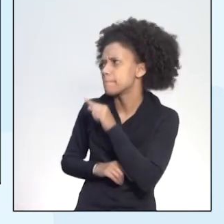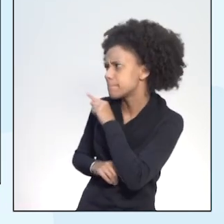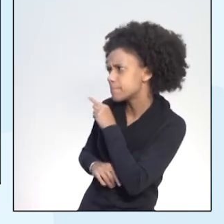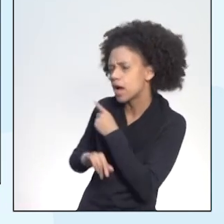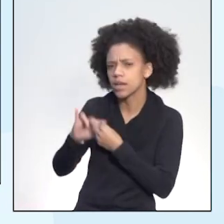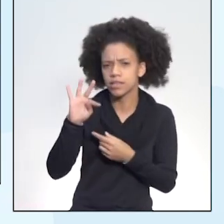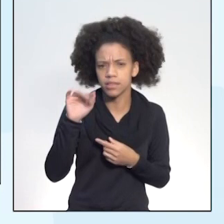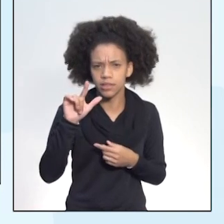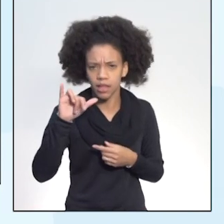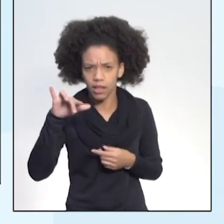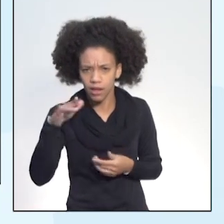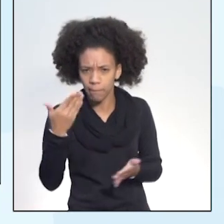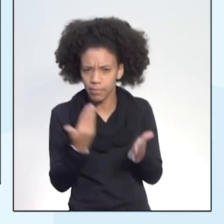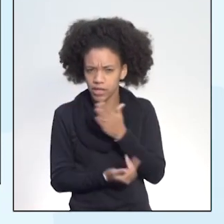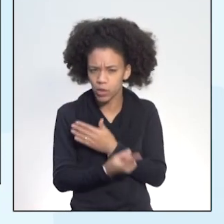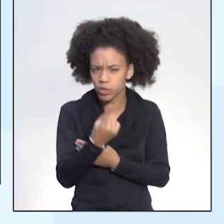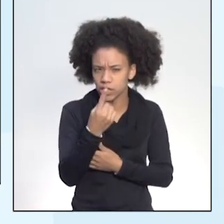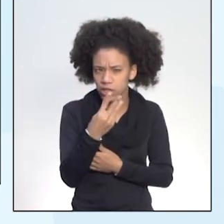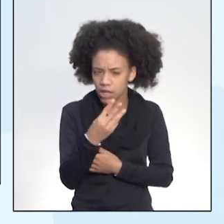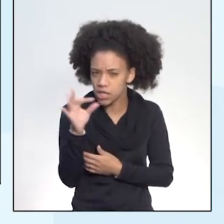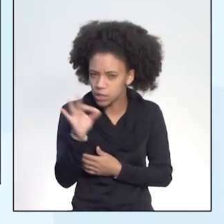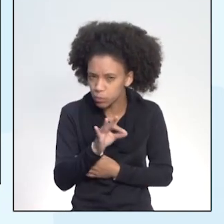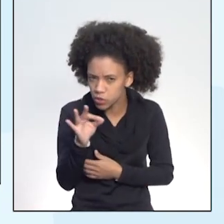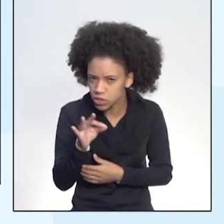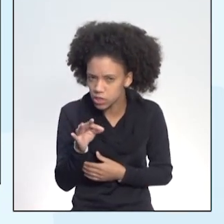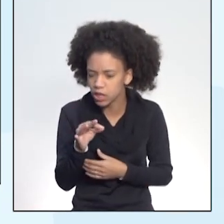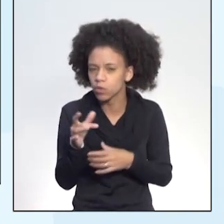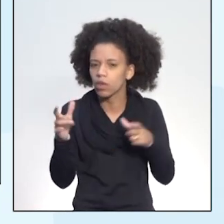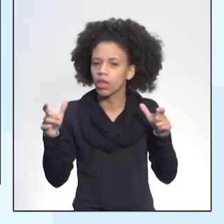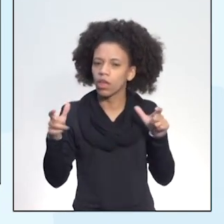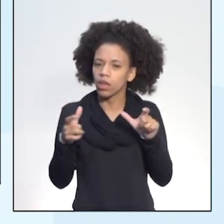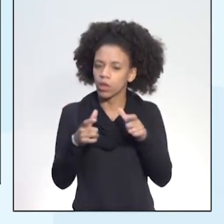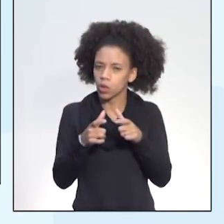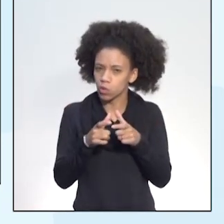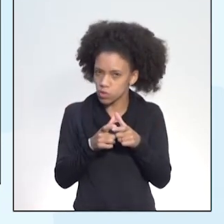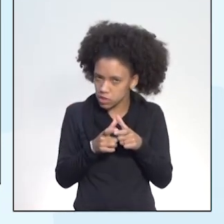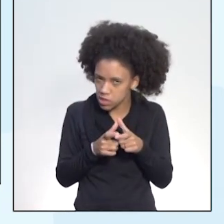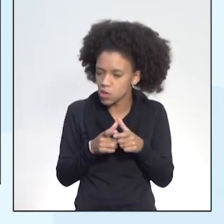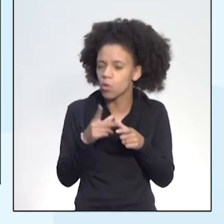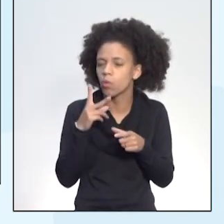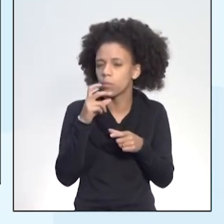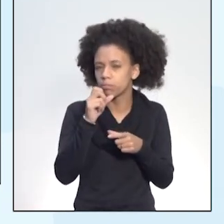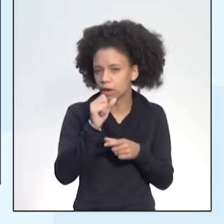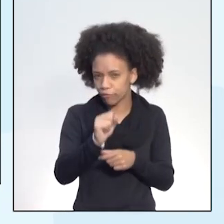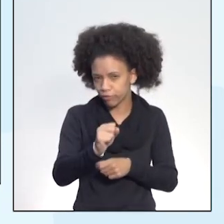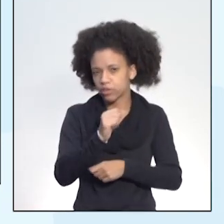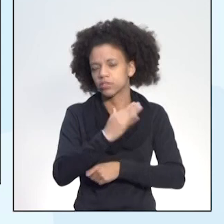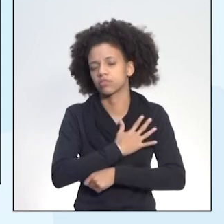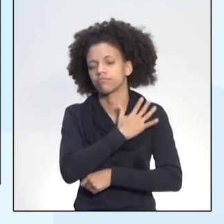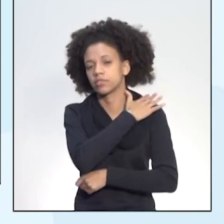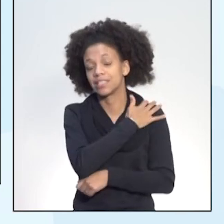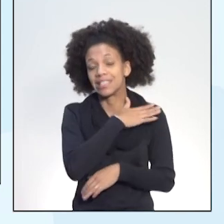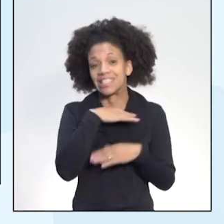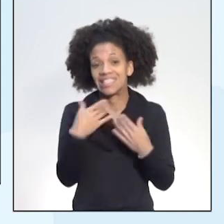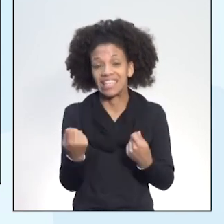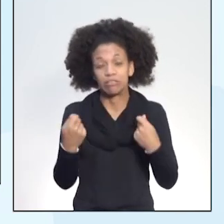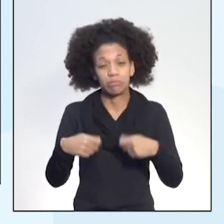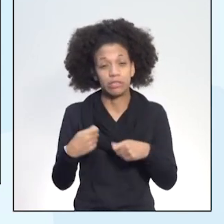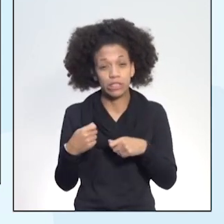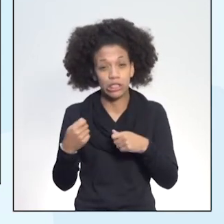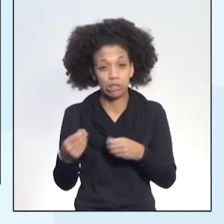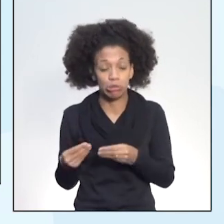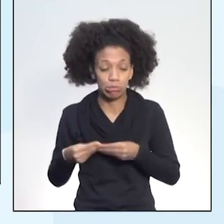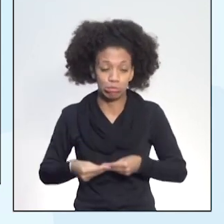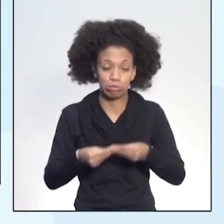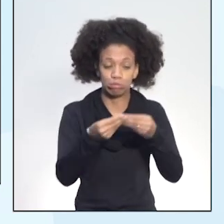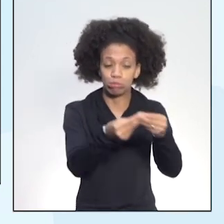seus territórios, reduziu o poder do exército e teve que devolver um território